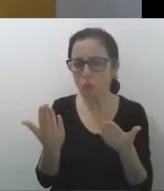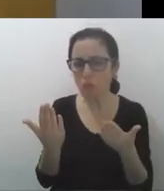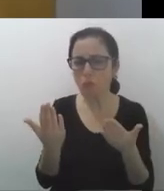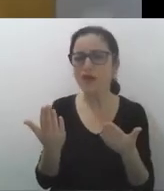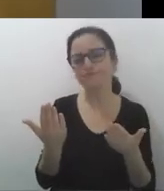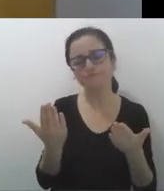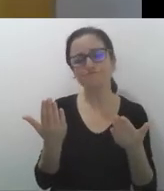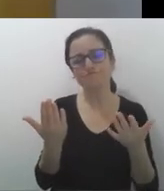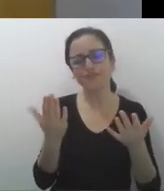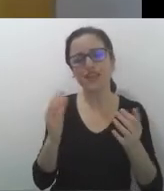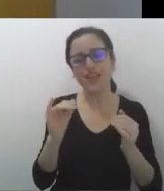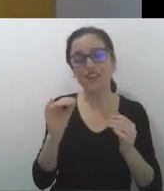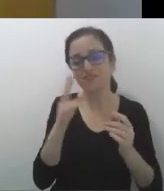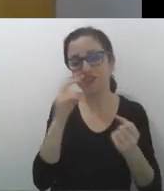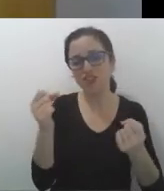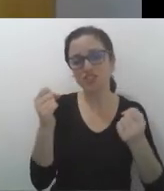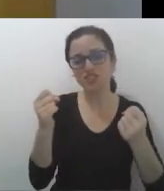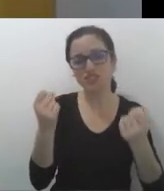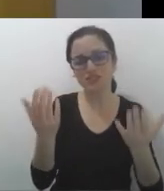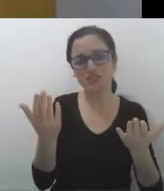Que interferência,